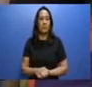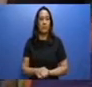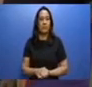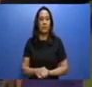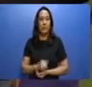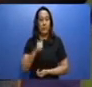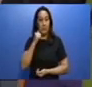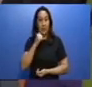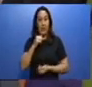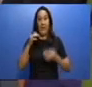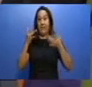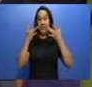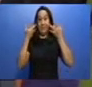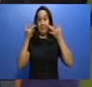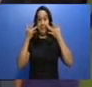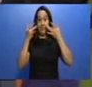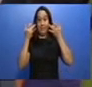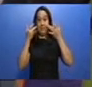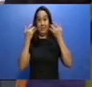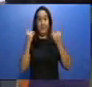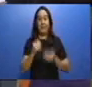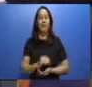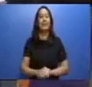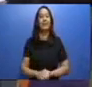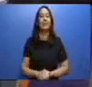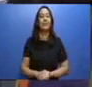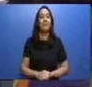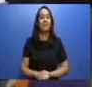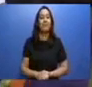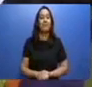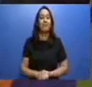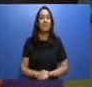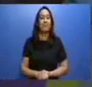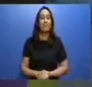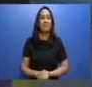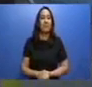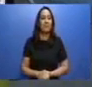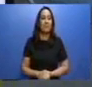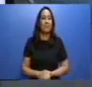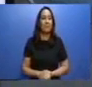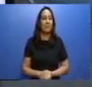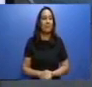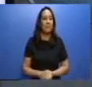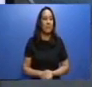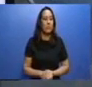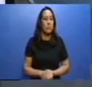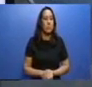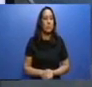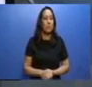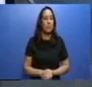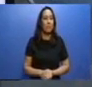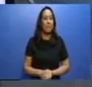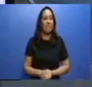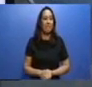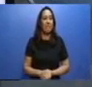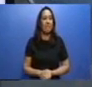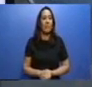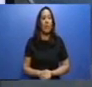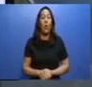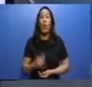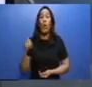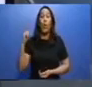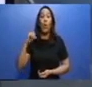né? Artistas. Gostei de saber disso. E agora, esse terceiro aqui, ó,